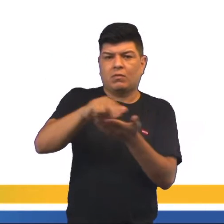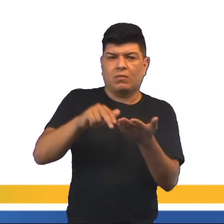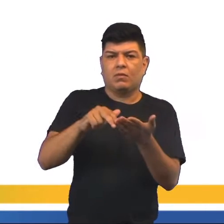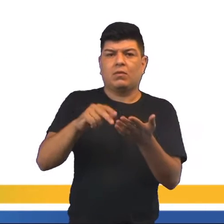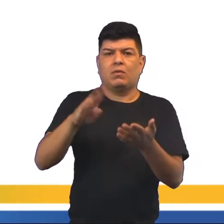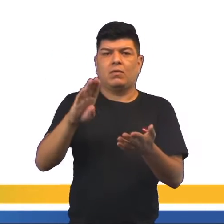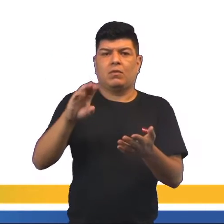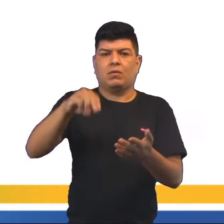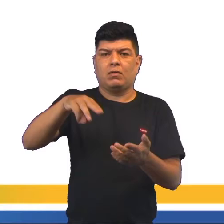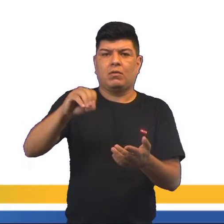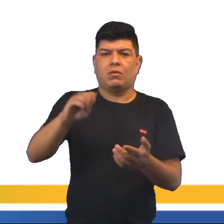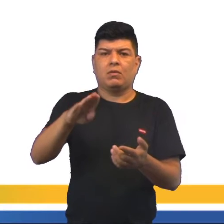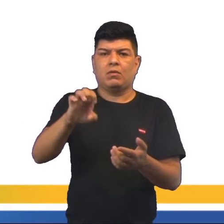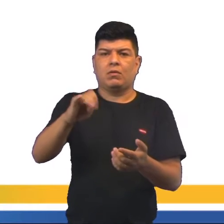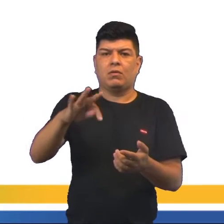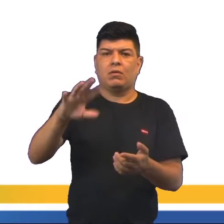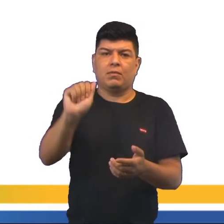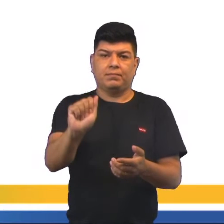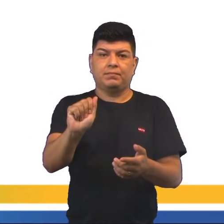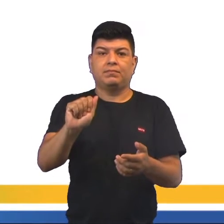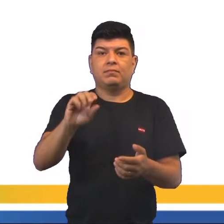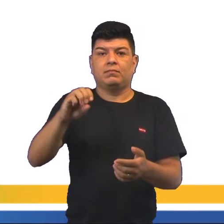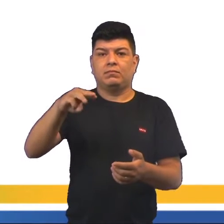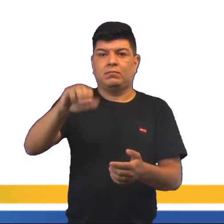edomitas, moabitas e arameus.